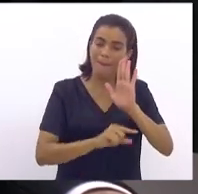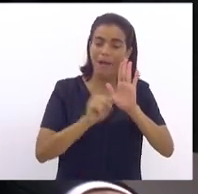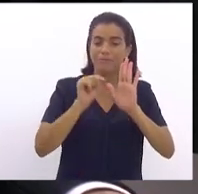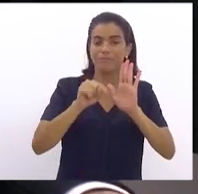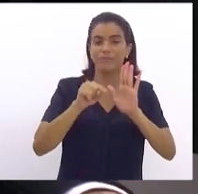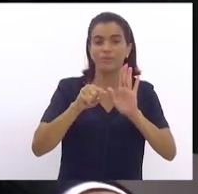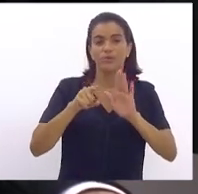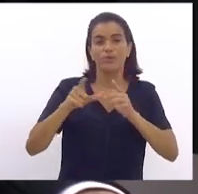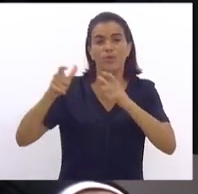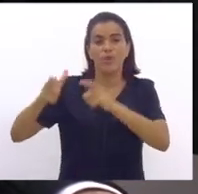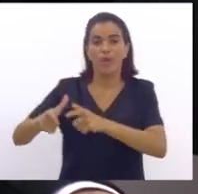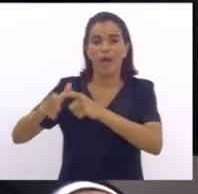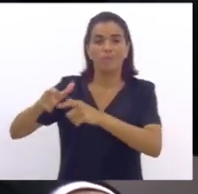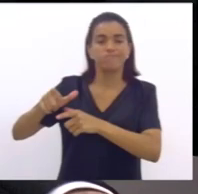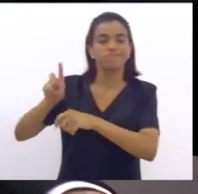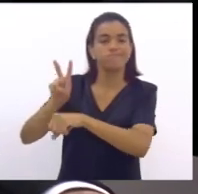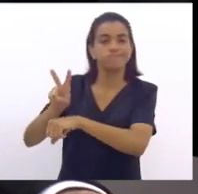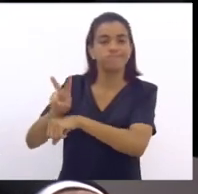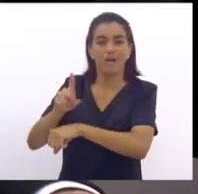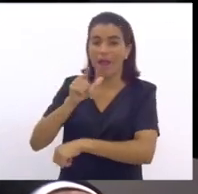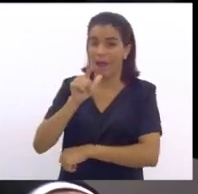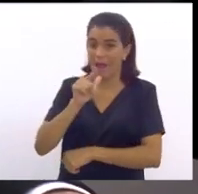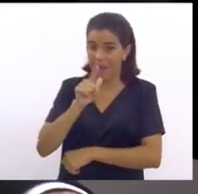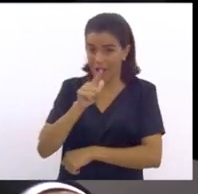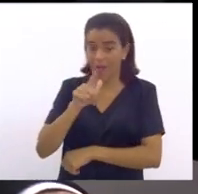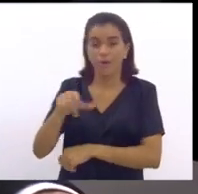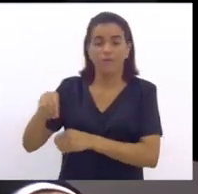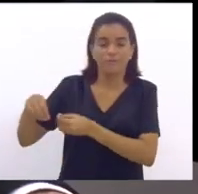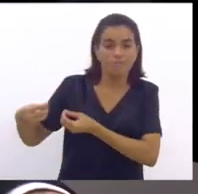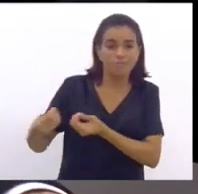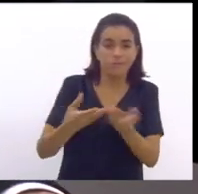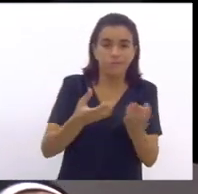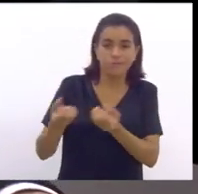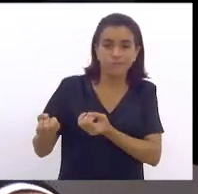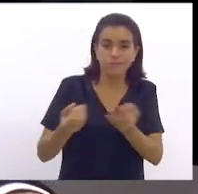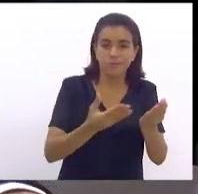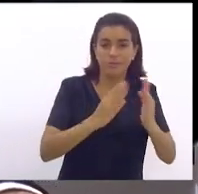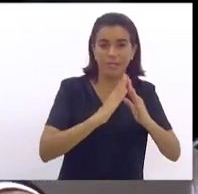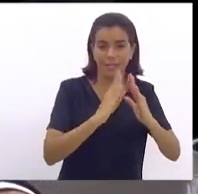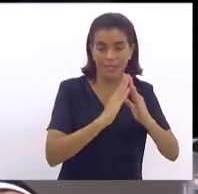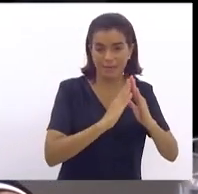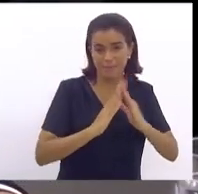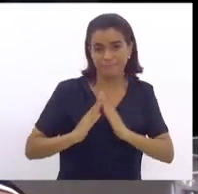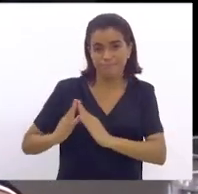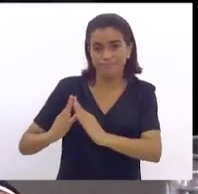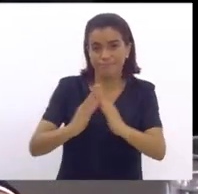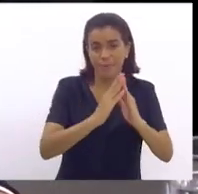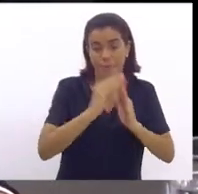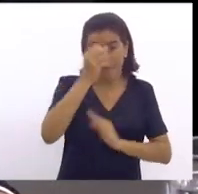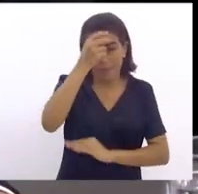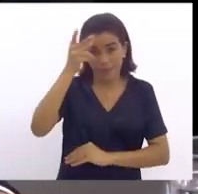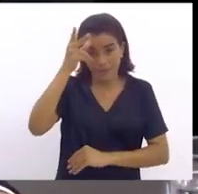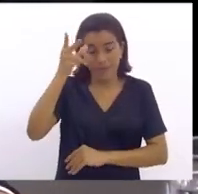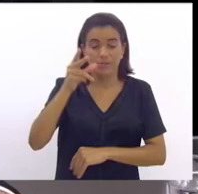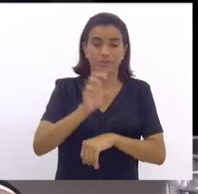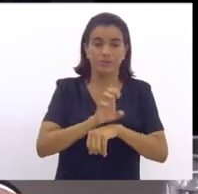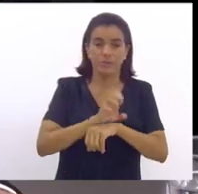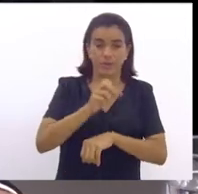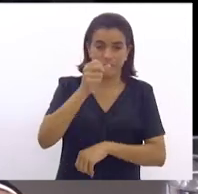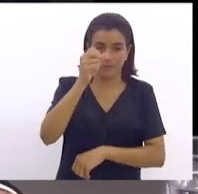para abastecimento de água de empreendimentos de interesse social vinculados às políticas habitacionais municipais, estaduais ou federais da alta